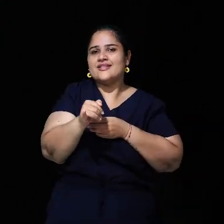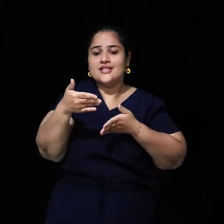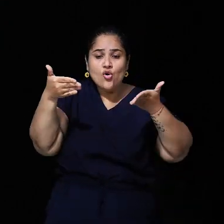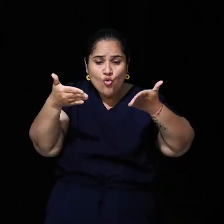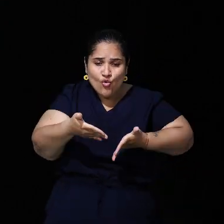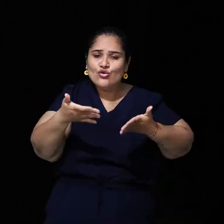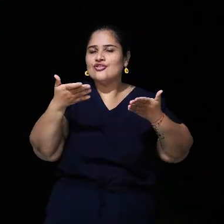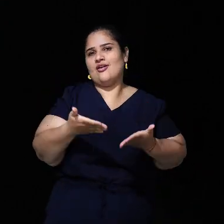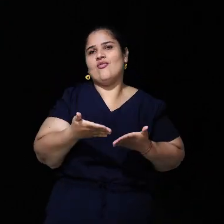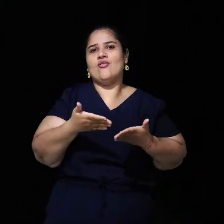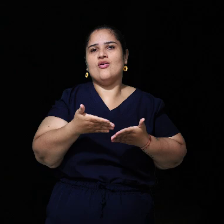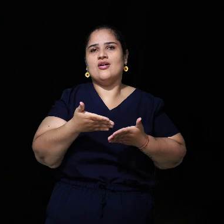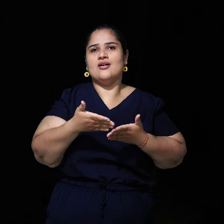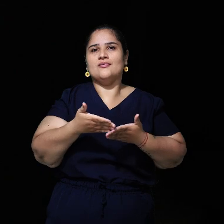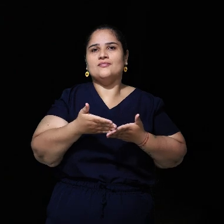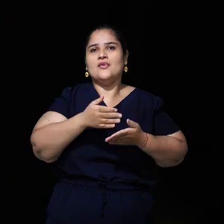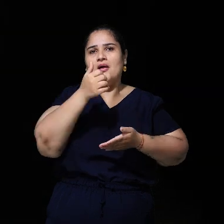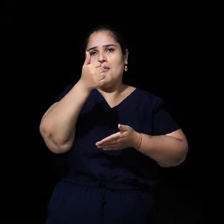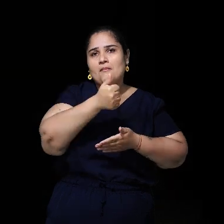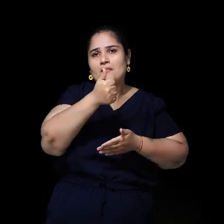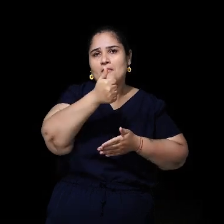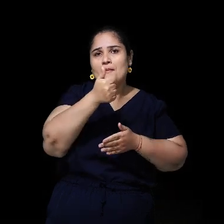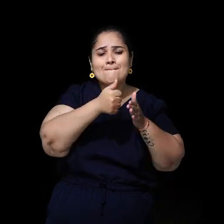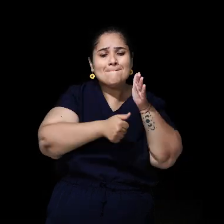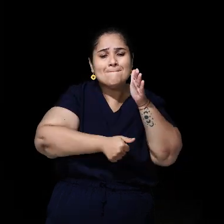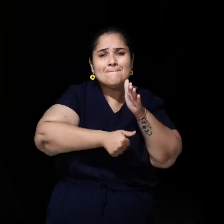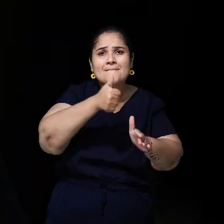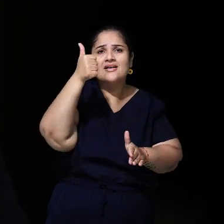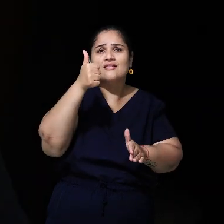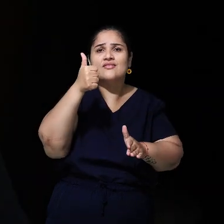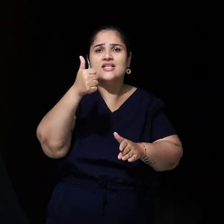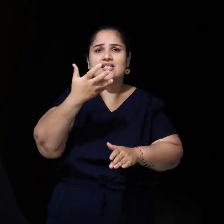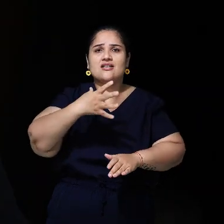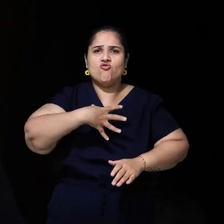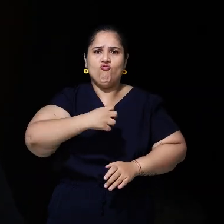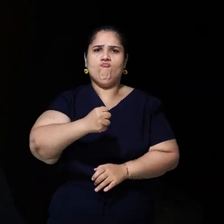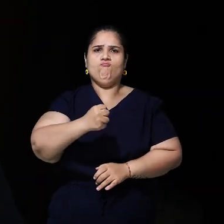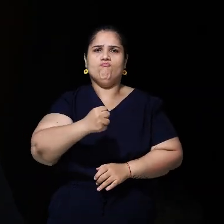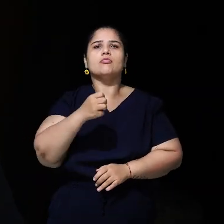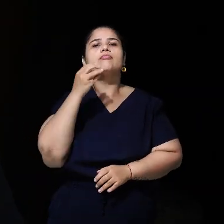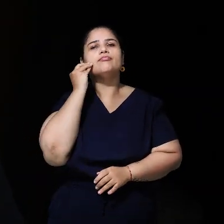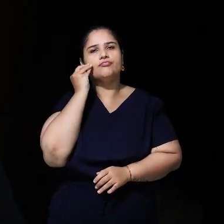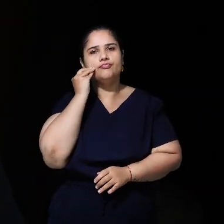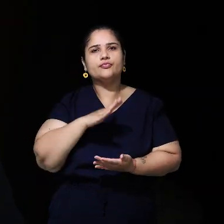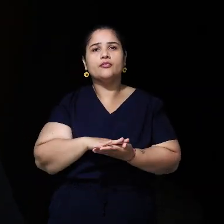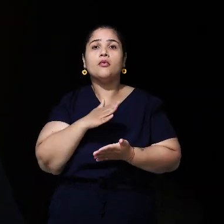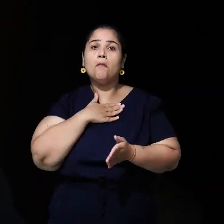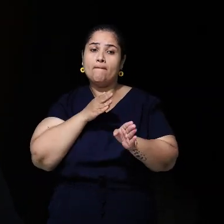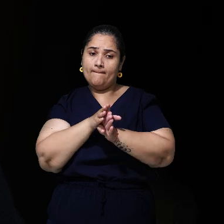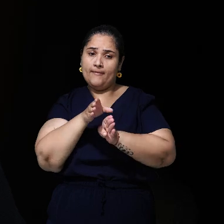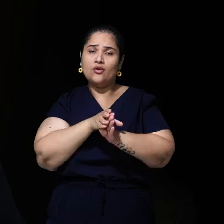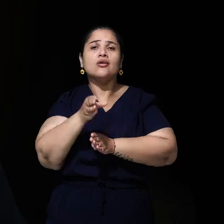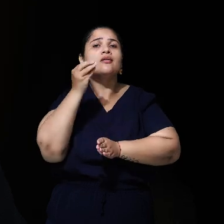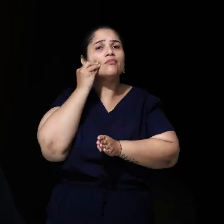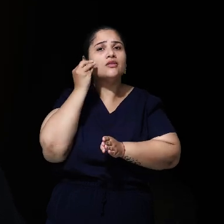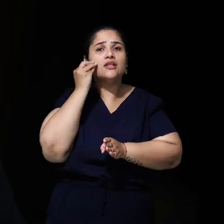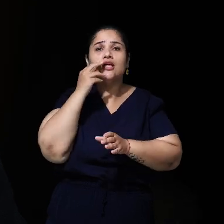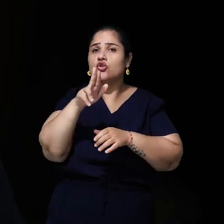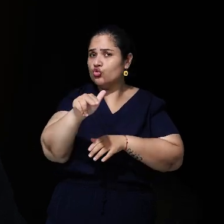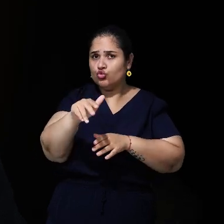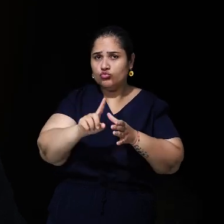hoje a primeira vez que eu tentei tirar minha vida. O meu conselho é que tente ao máximo possível não se